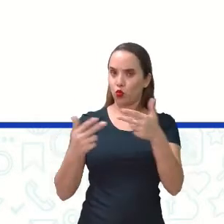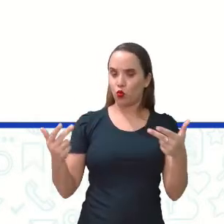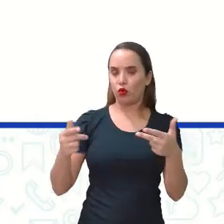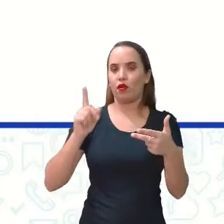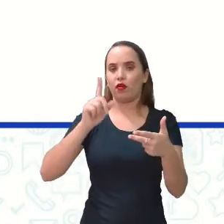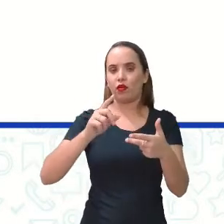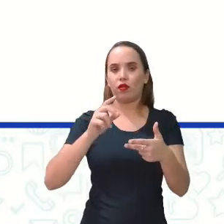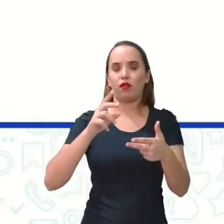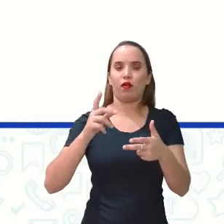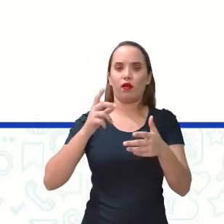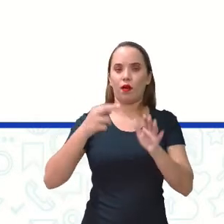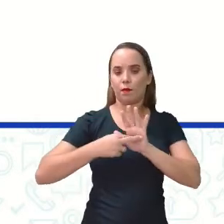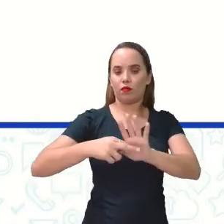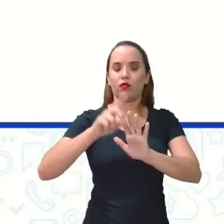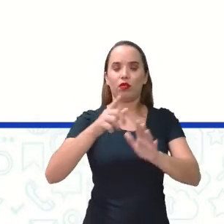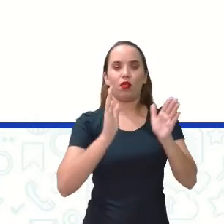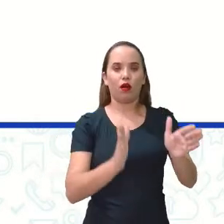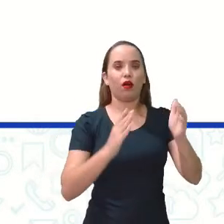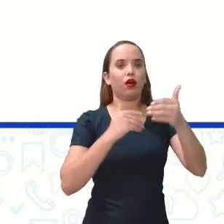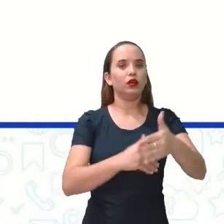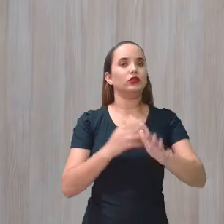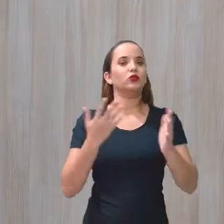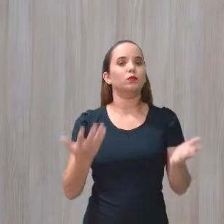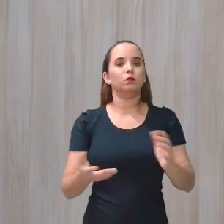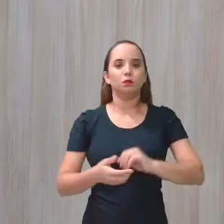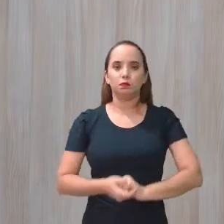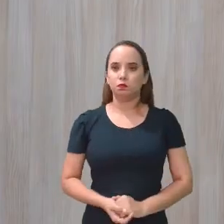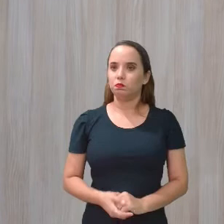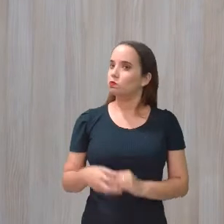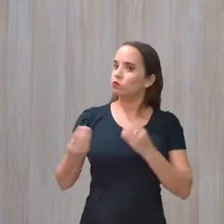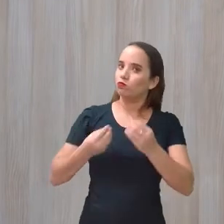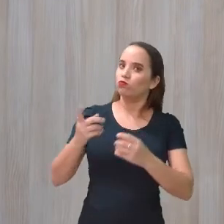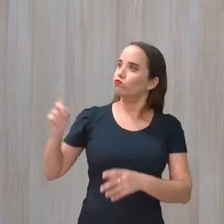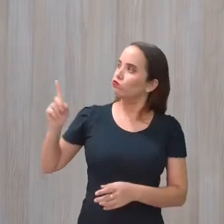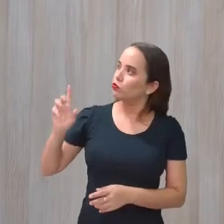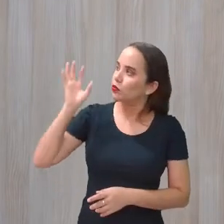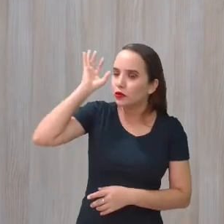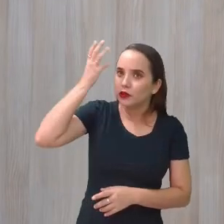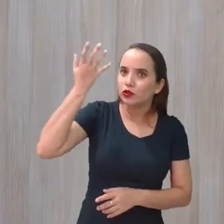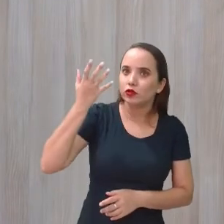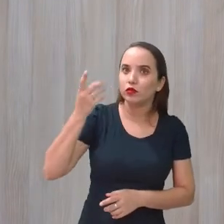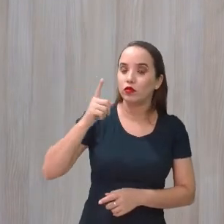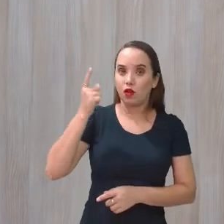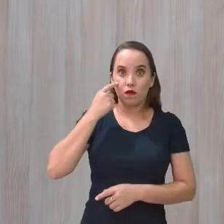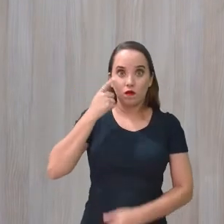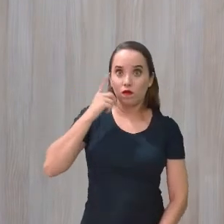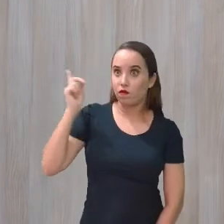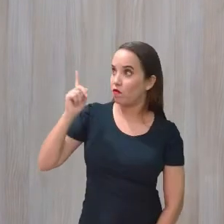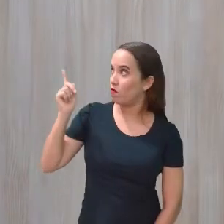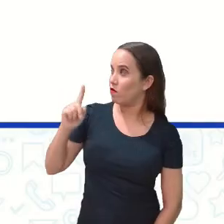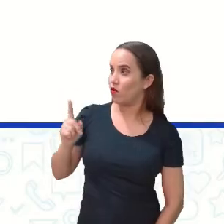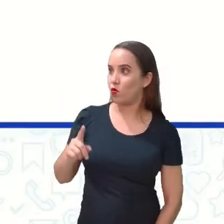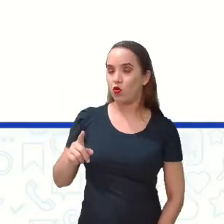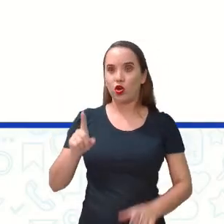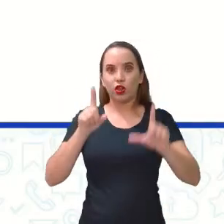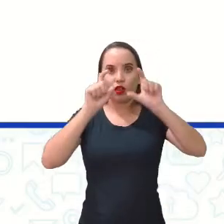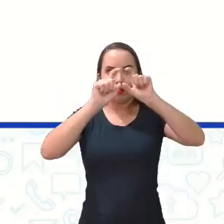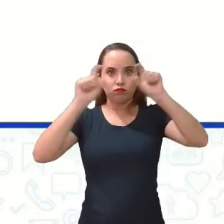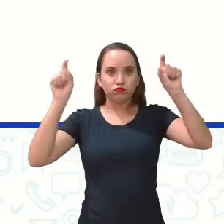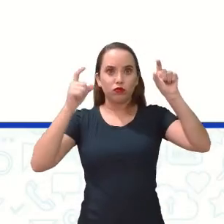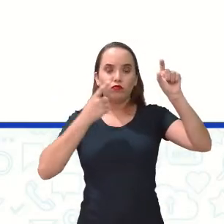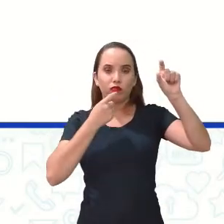caixas. Por exemplo, como é que a gente geralmente resolve essa equação? Olha o que está escrito em vermelho ali. Letra para um